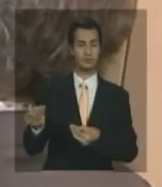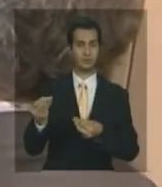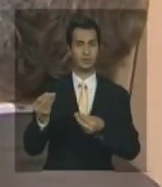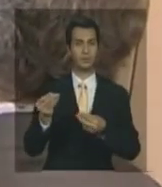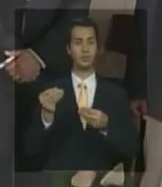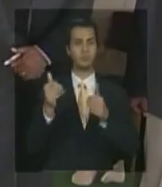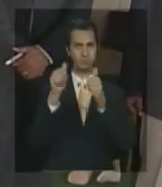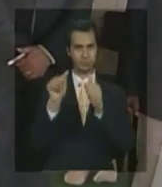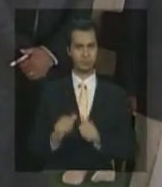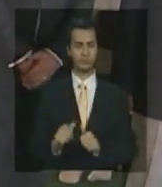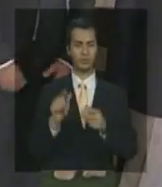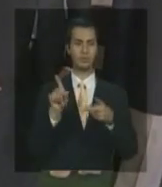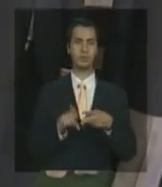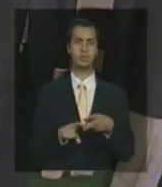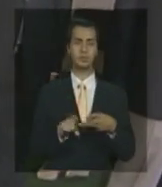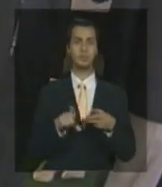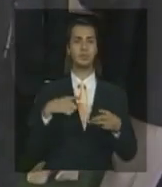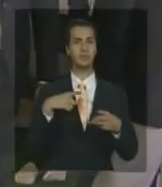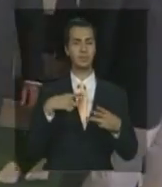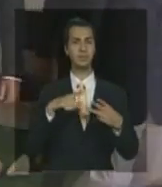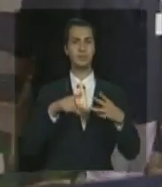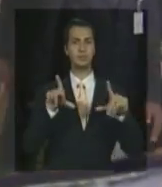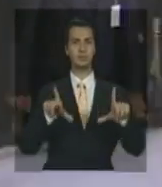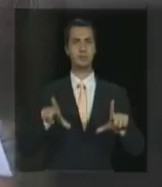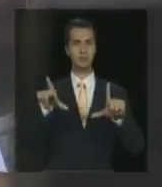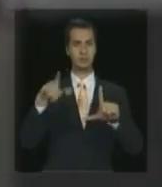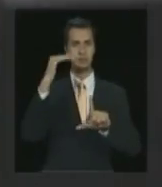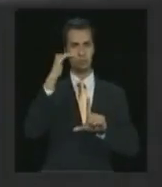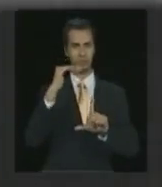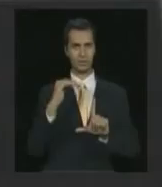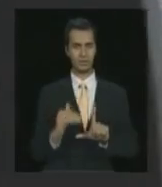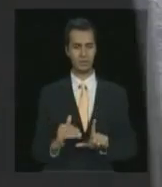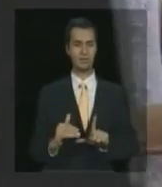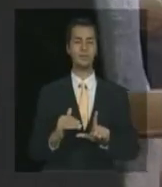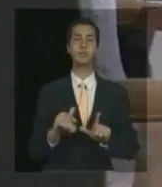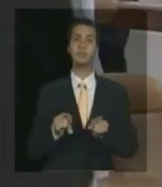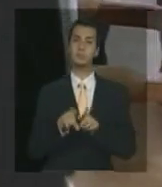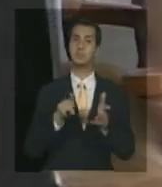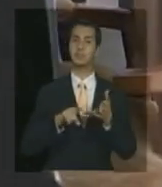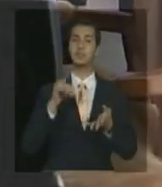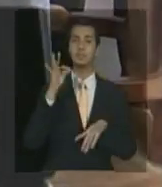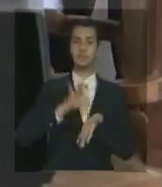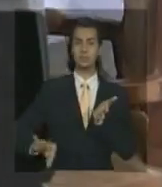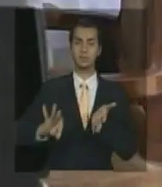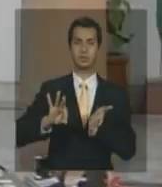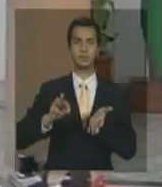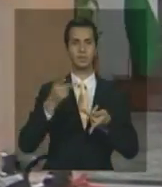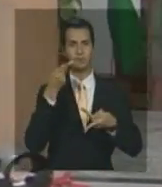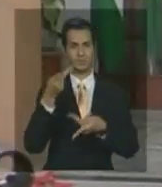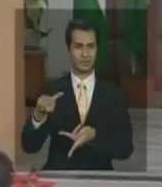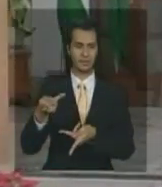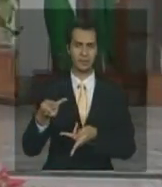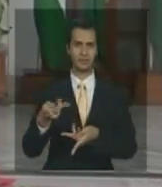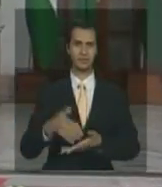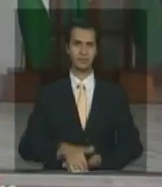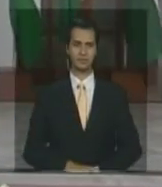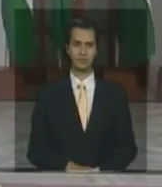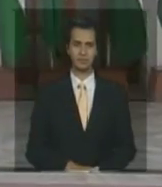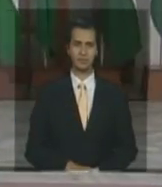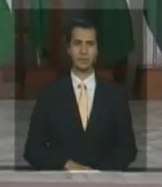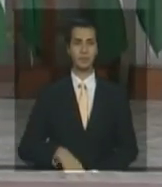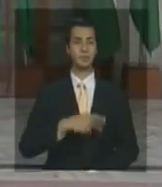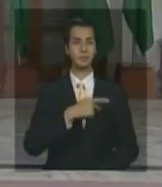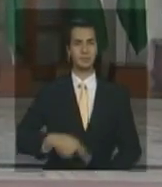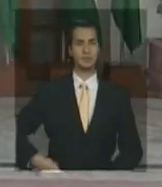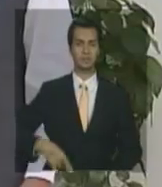cópia dos sete pecados sociais pregados pelo pacifista indiano e ainda assinou o livro dos visitantes. Dilma Rousseff também teve